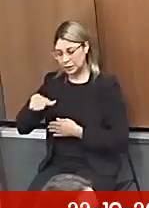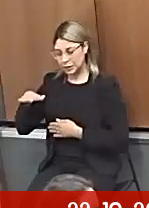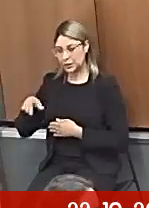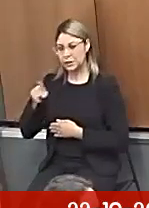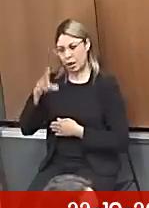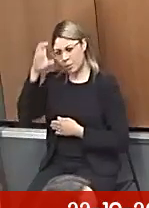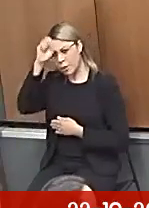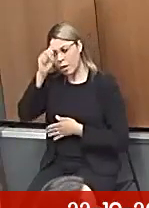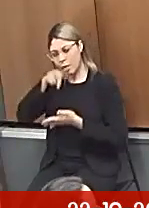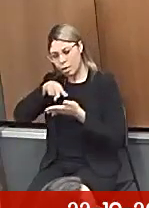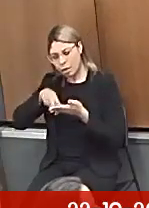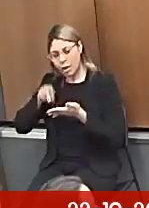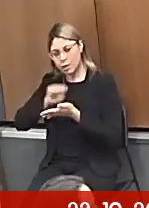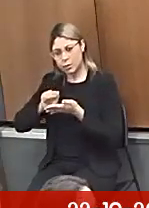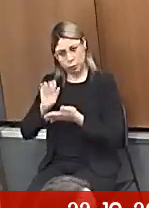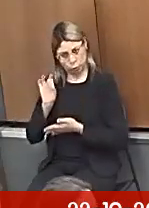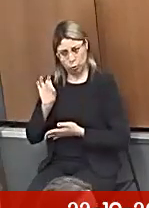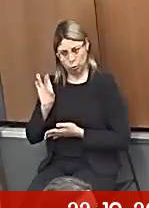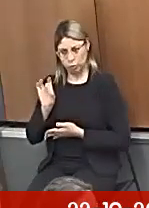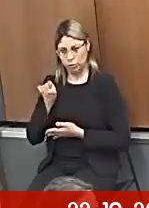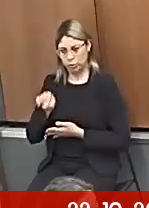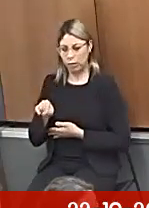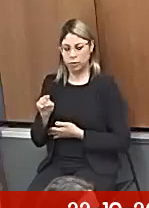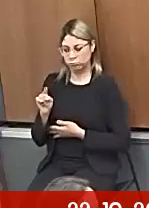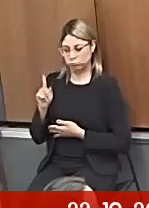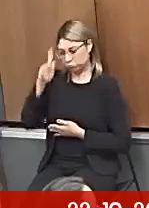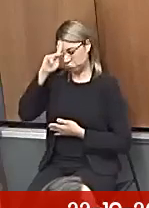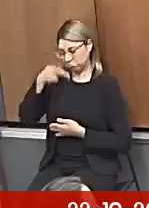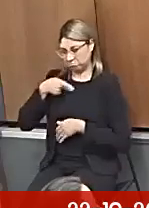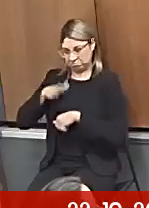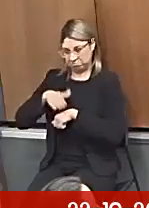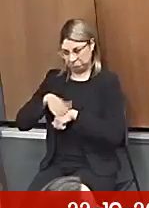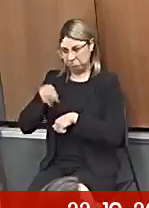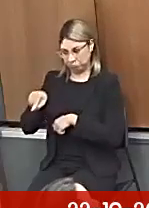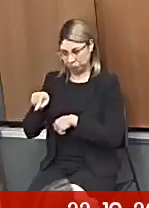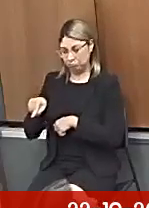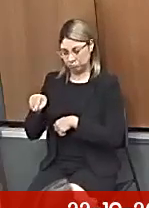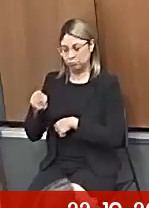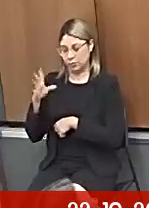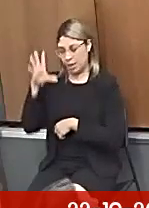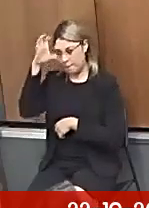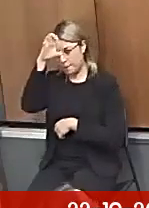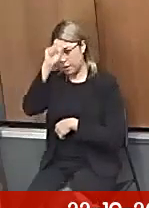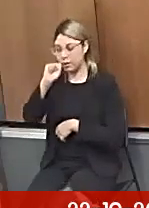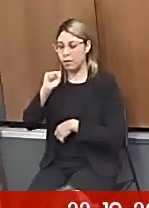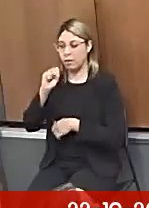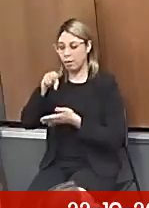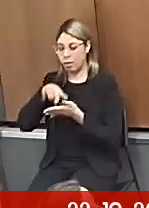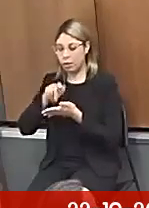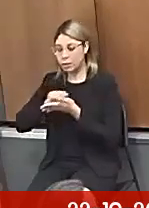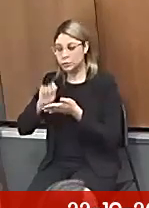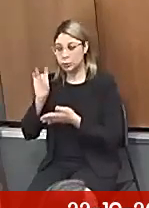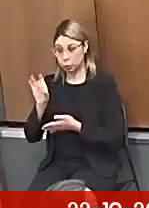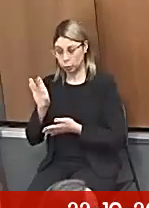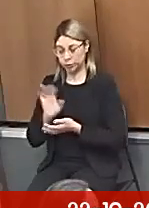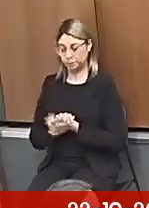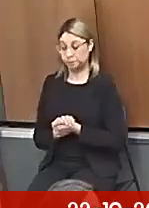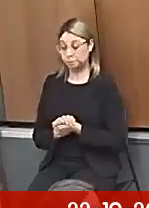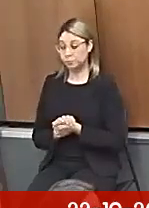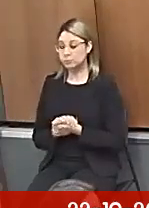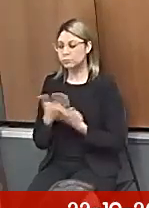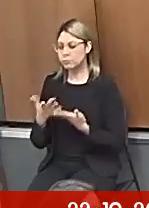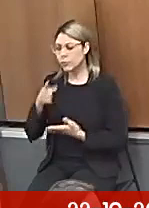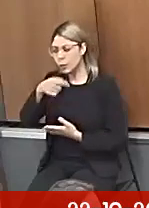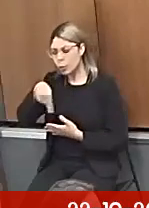e escrever sozinho. Ele é autodidata. Ele é autodidata, ele aprendeu a ler e escrever sozinho. E